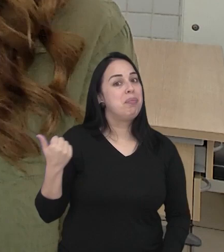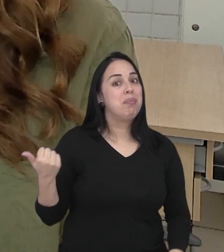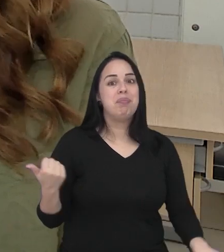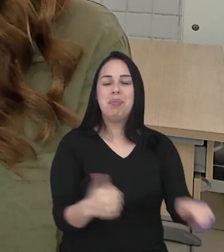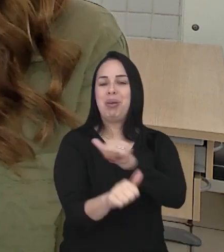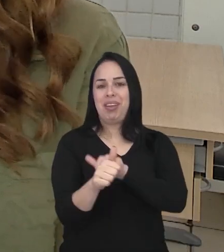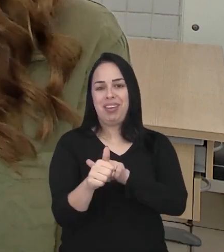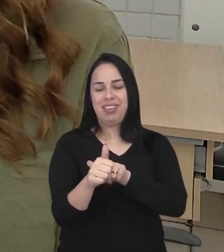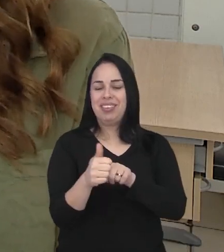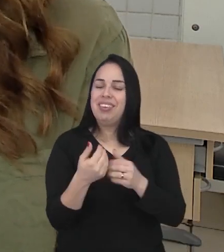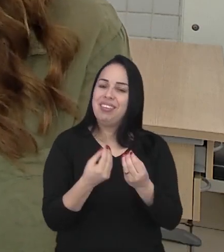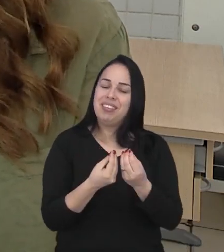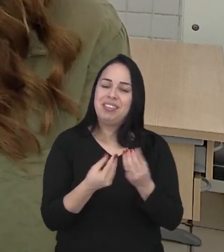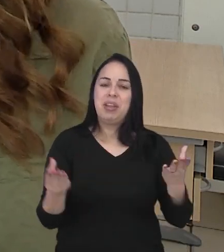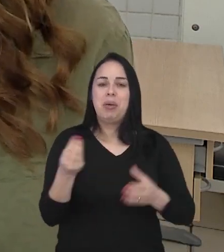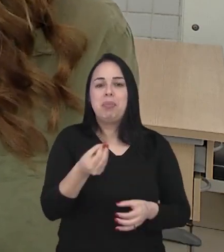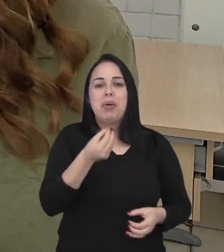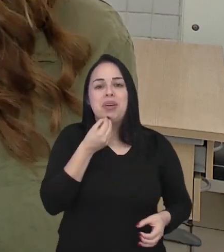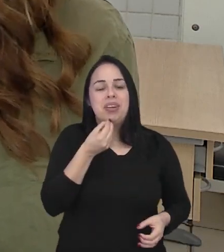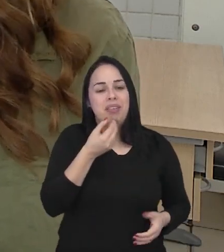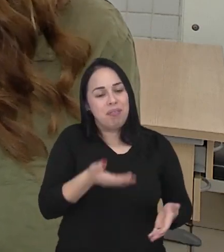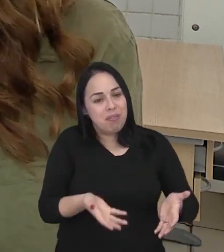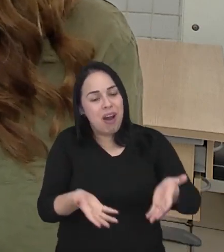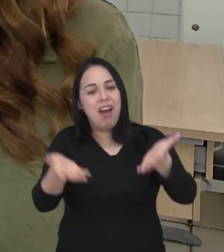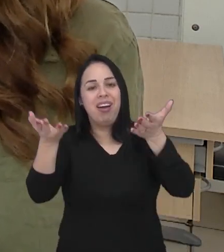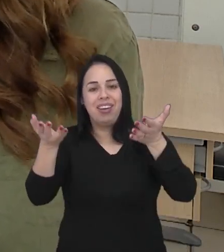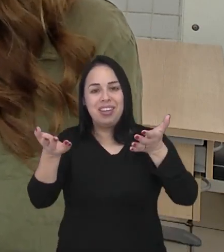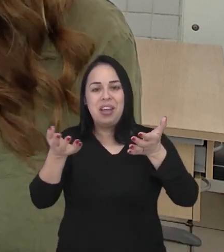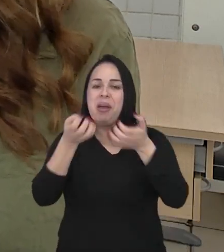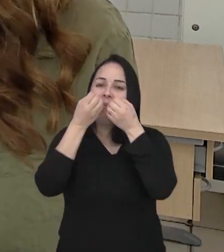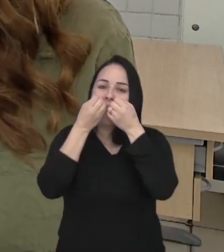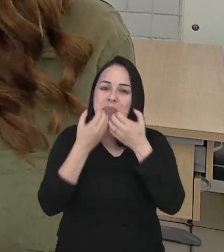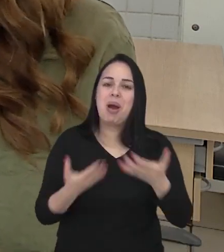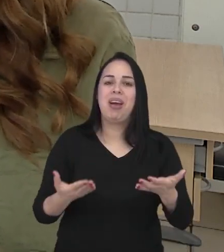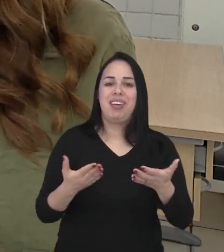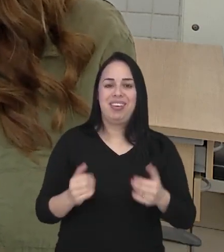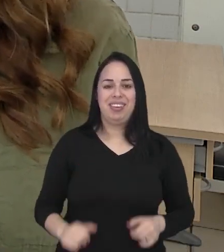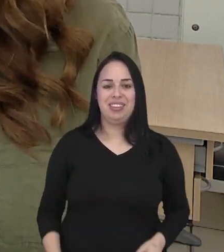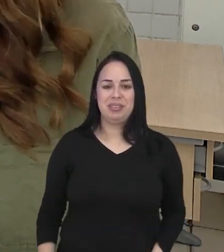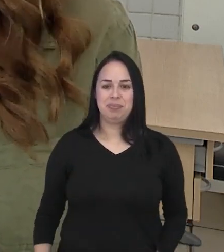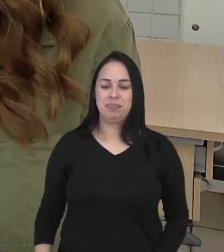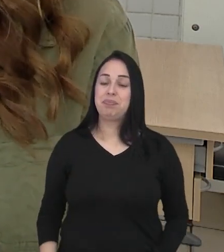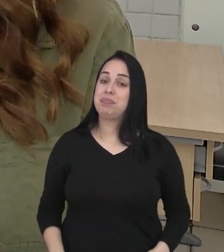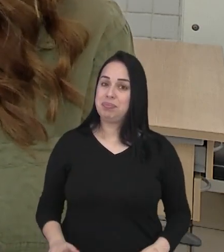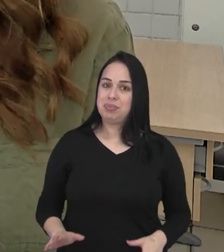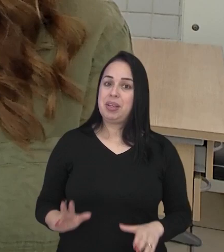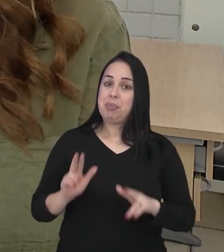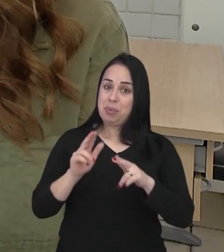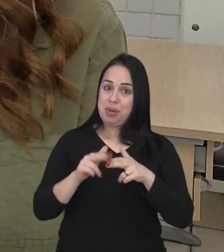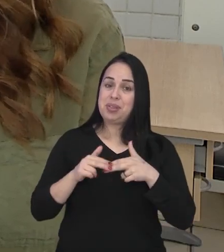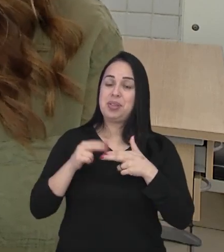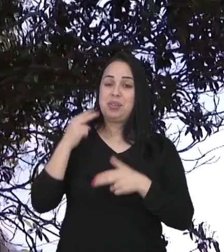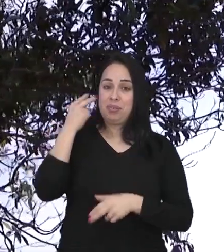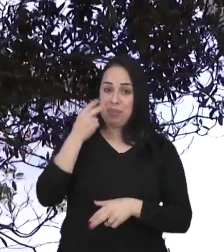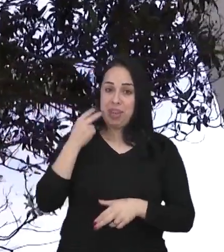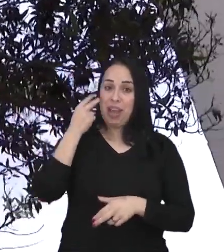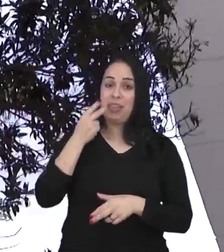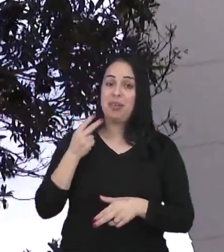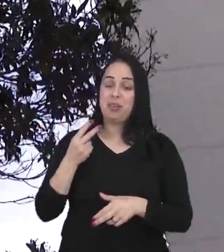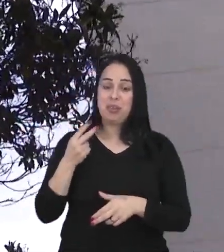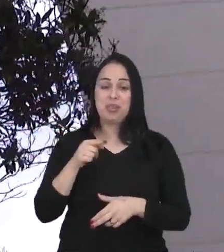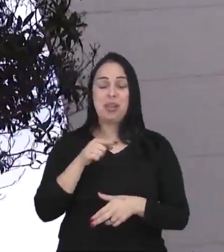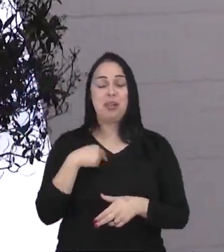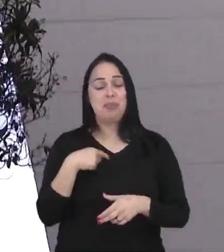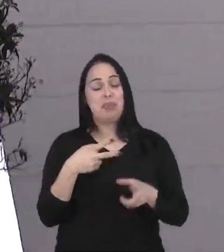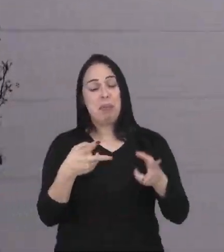mudar uma vida inteira para ele, dando condições dele ir, bem para uma boa escola. Na Câmara,